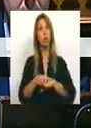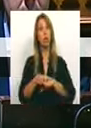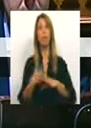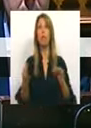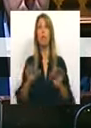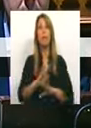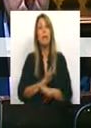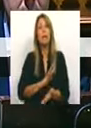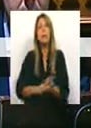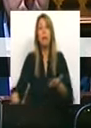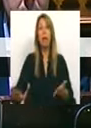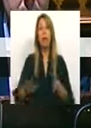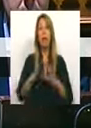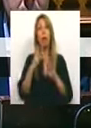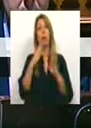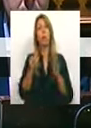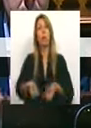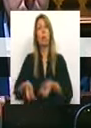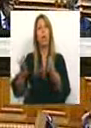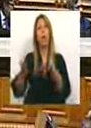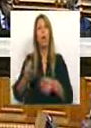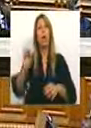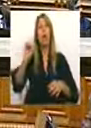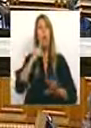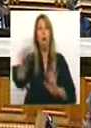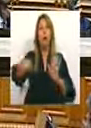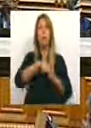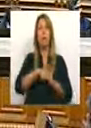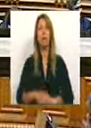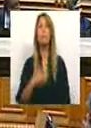cedências nem ameaças. Obrigado, deputado. Muito obrigado. Tem a palavra.